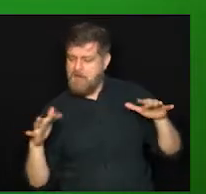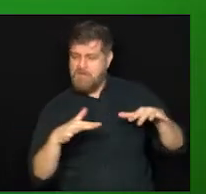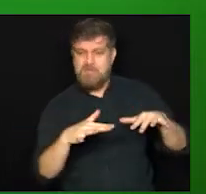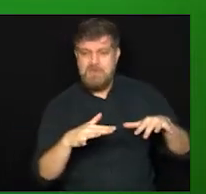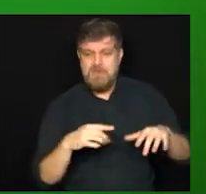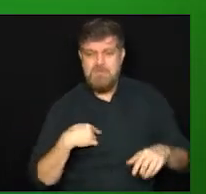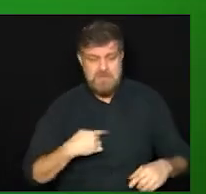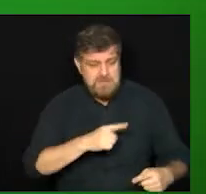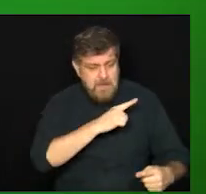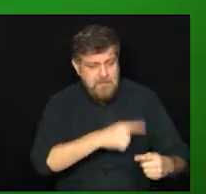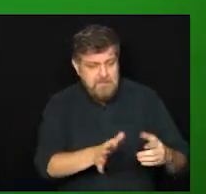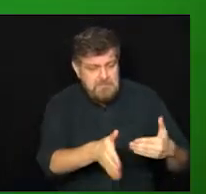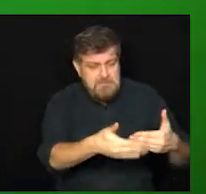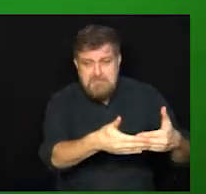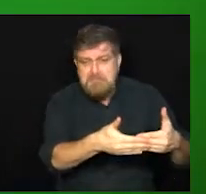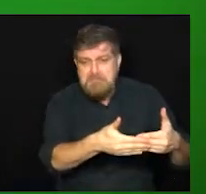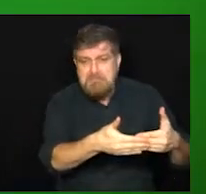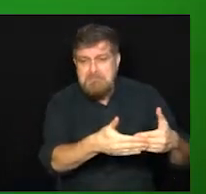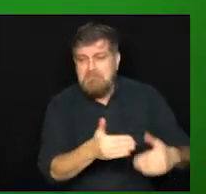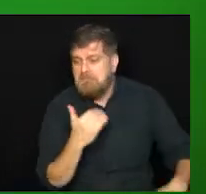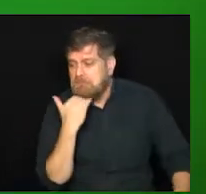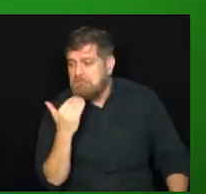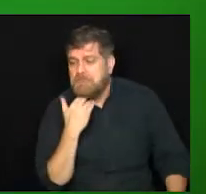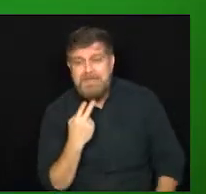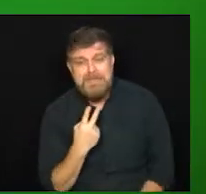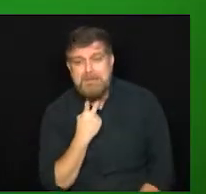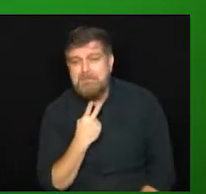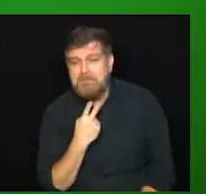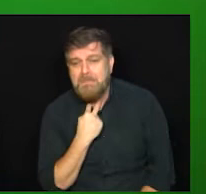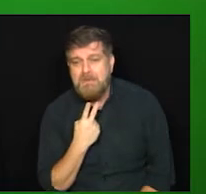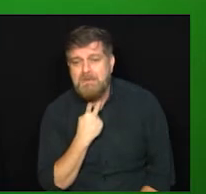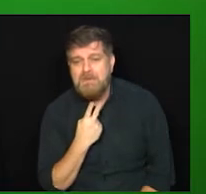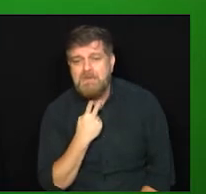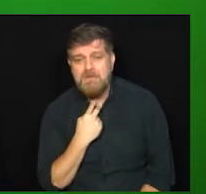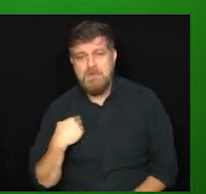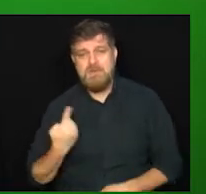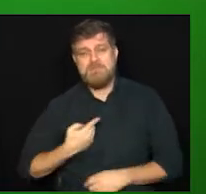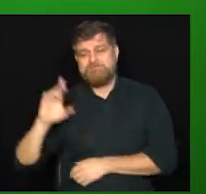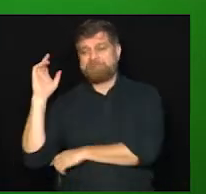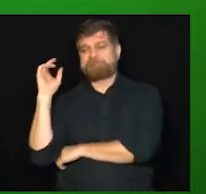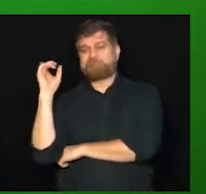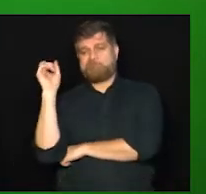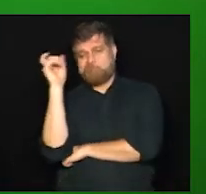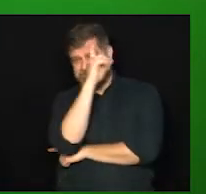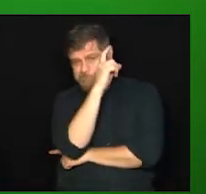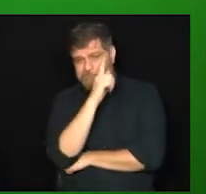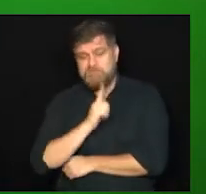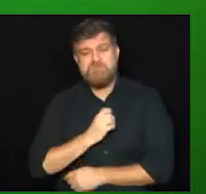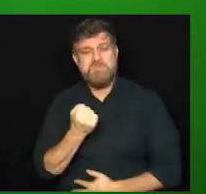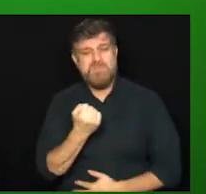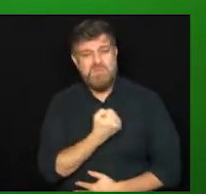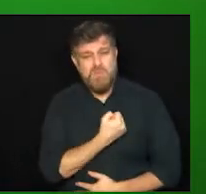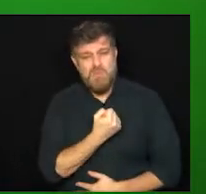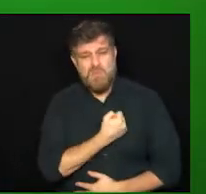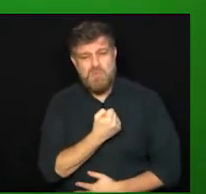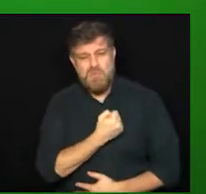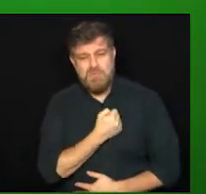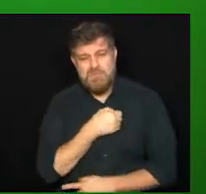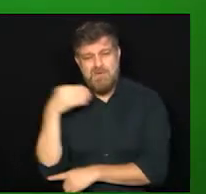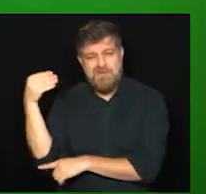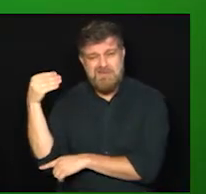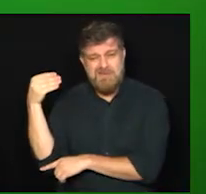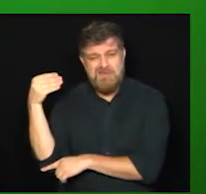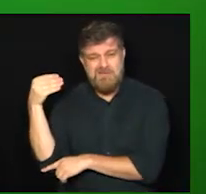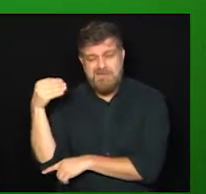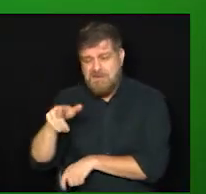não podemos realizar eventos, a gente tem essa dificuldade com esse número de ocupação e